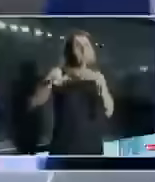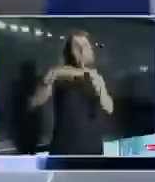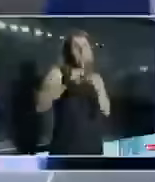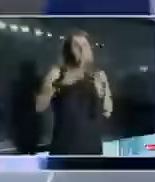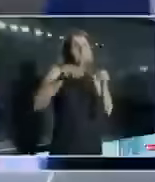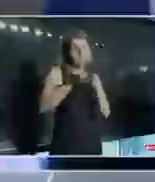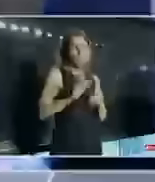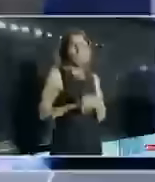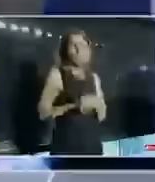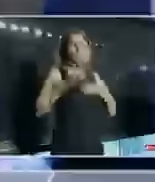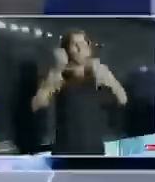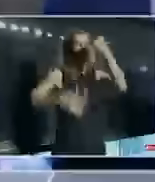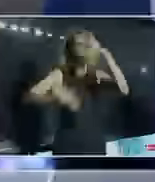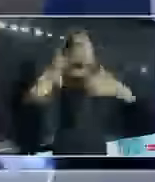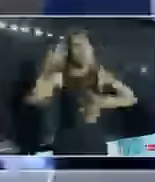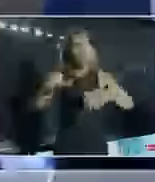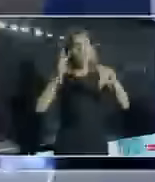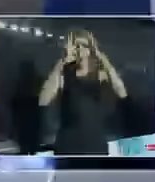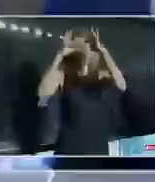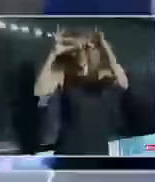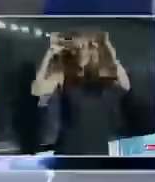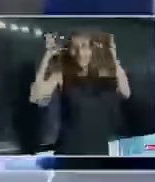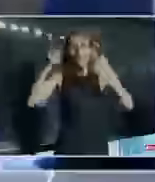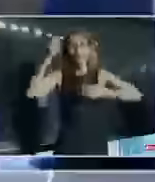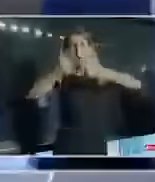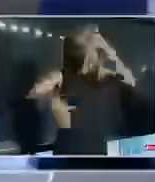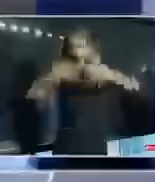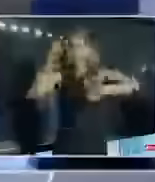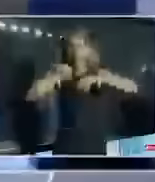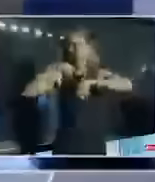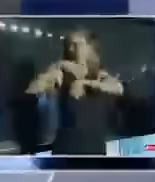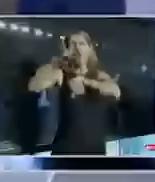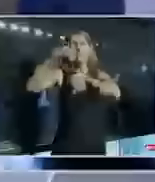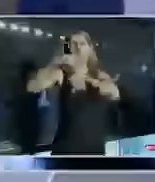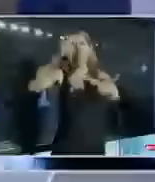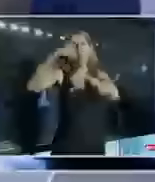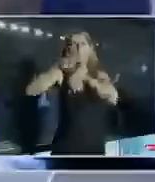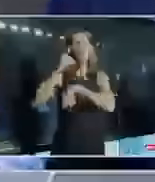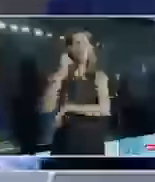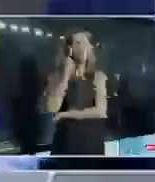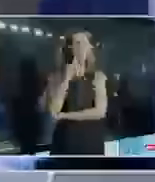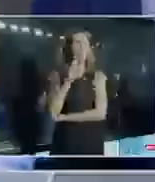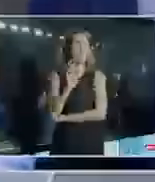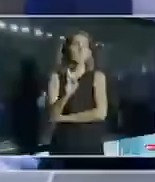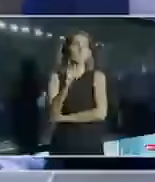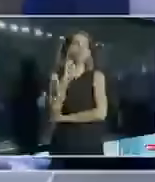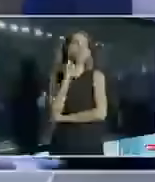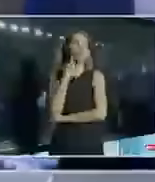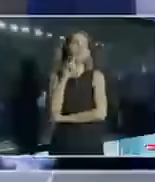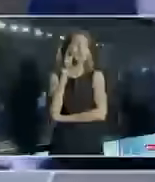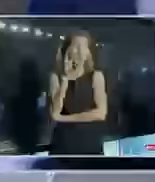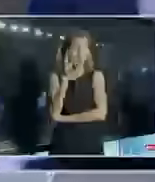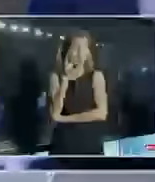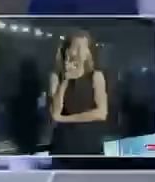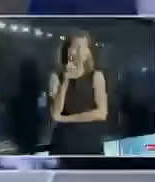ao TSE e que o TSE não ele errou lá atrás na campanha Não não pode ser prefeito mais já estava no exerc da função